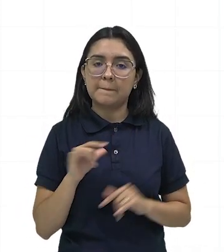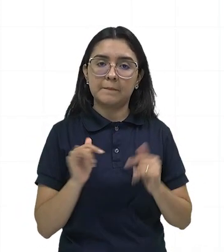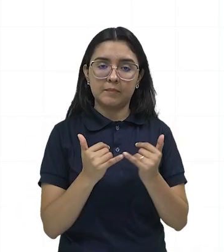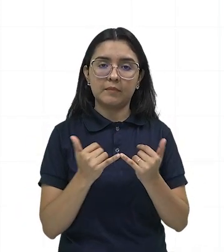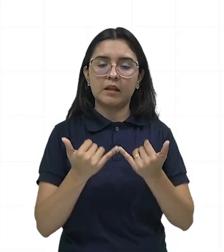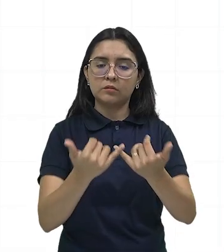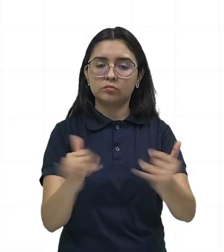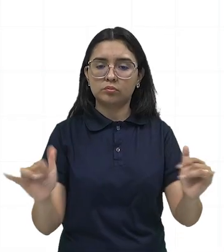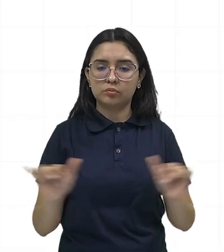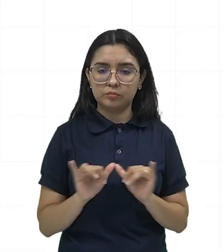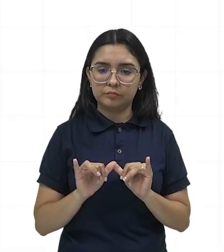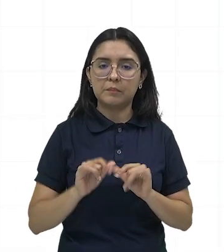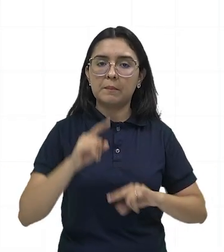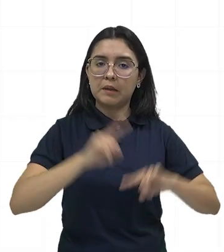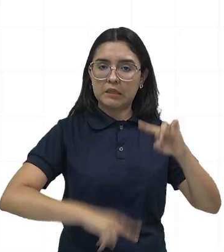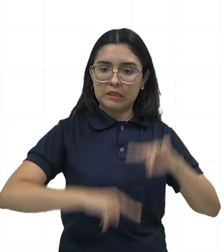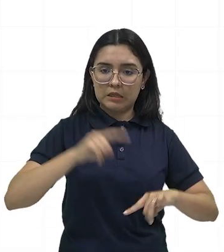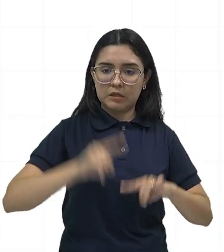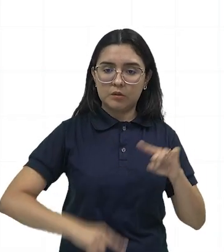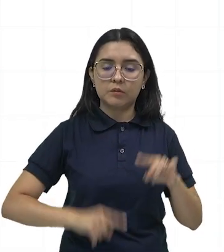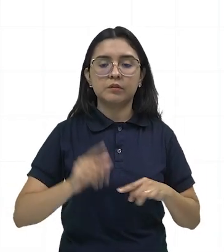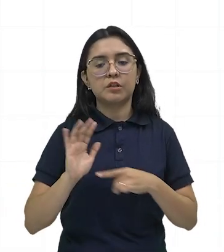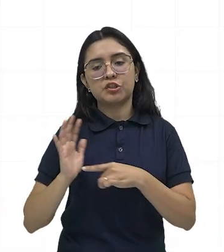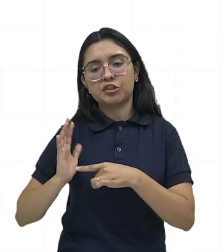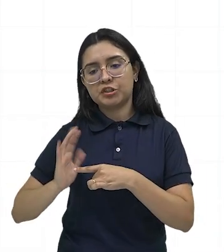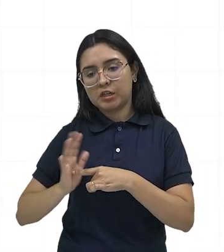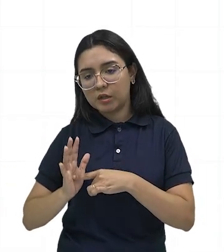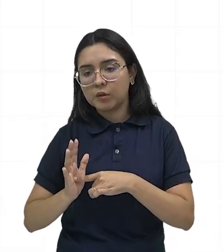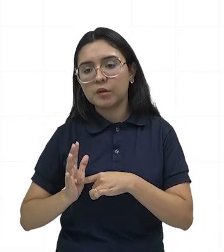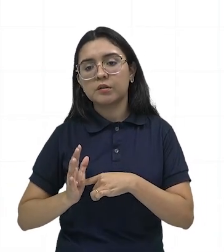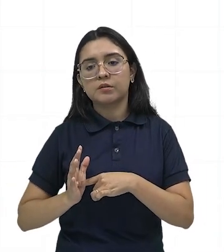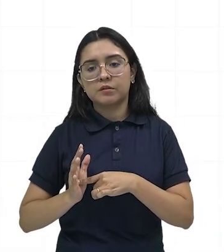de elementos como geradores,